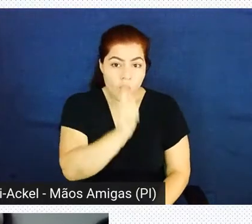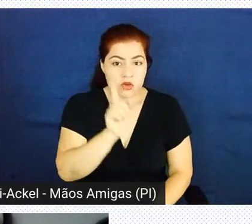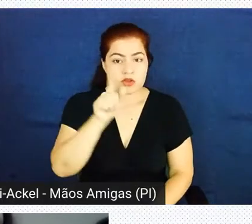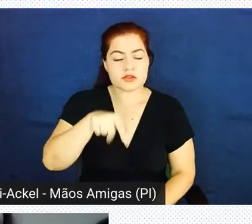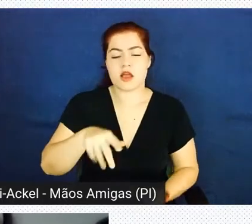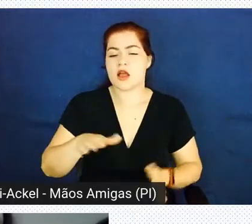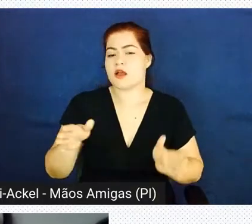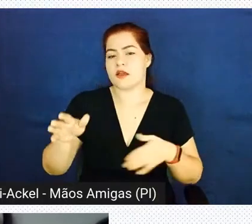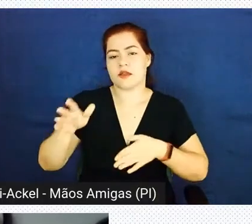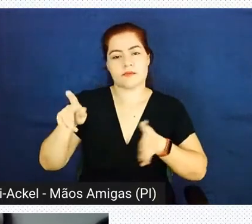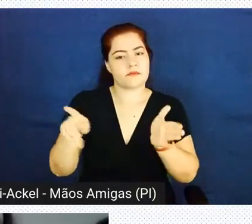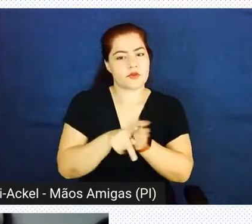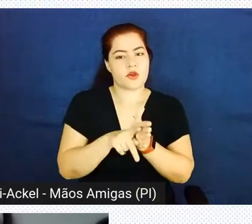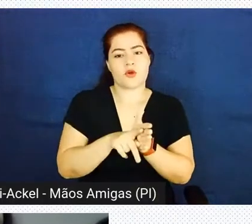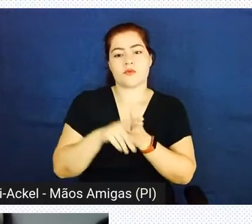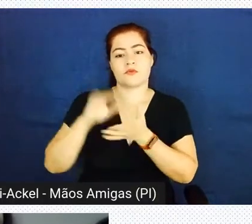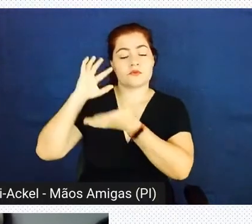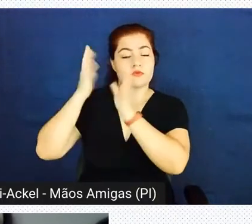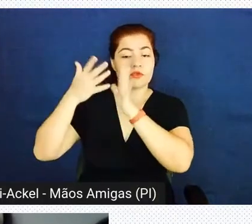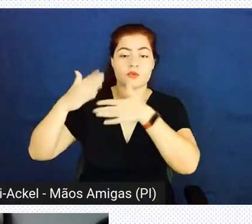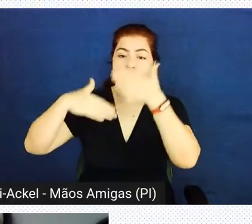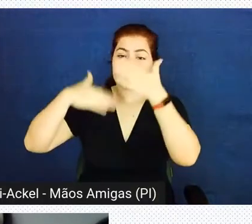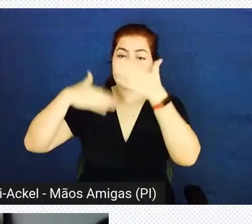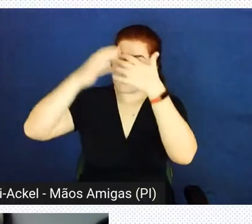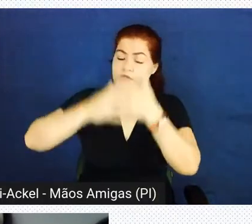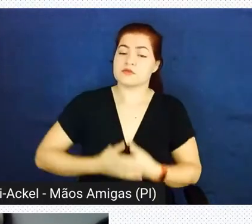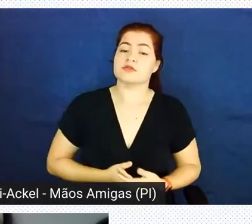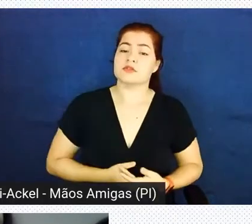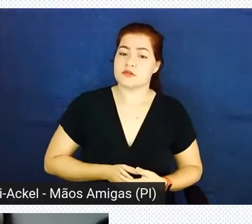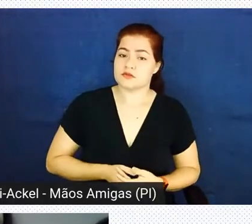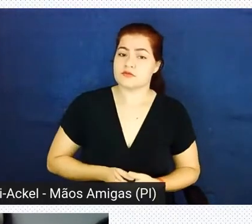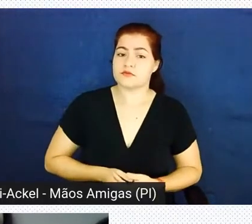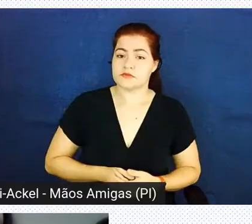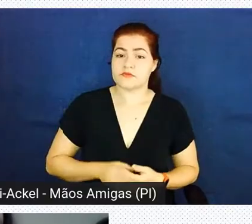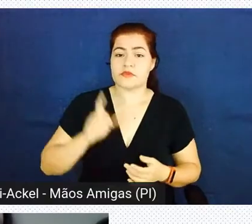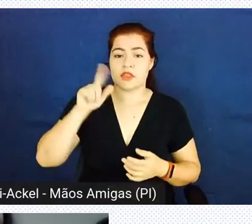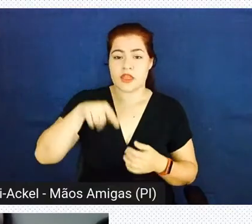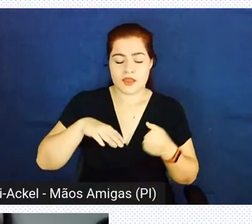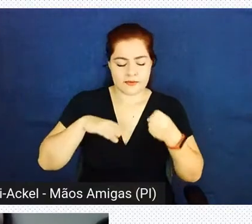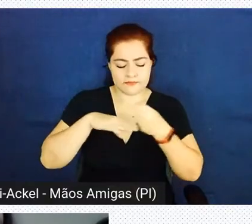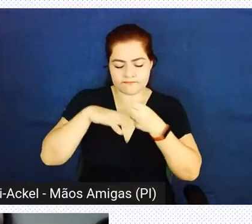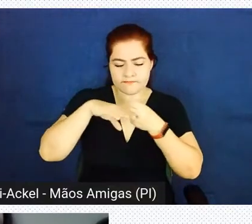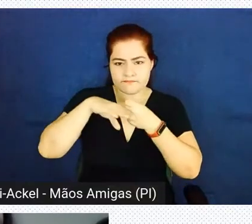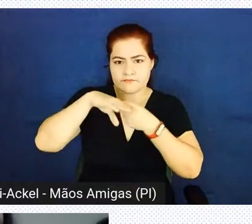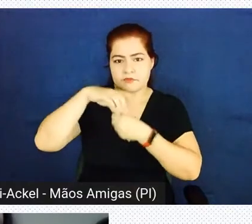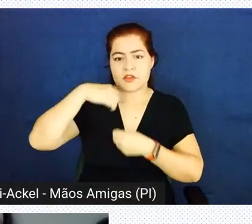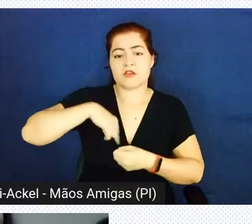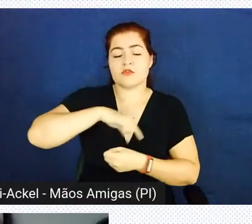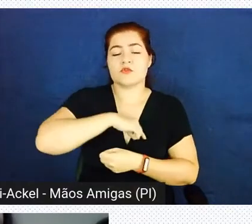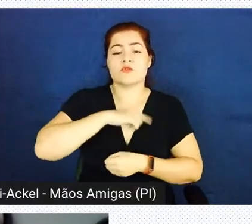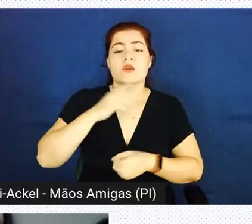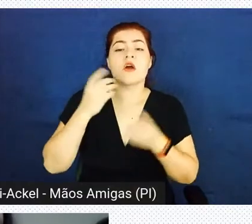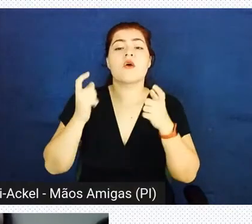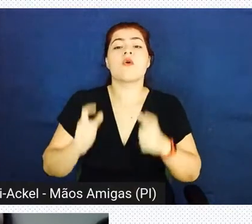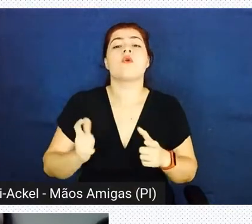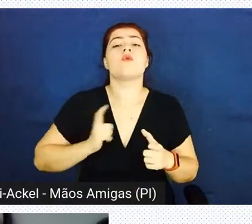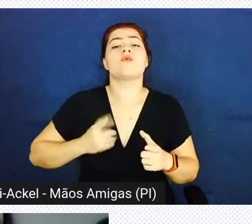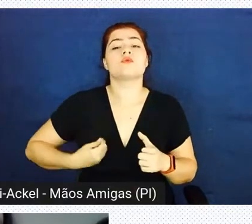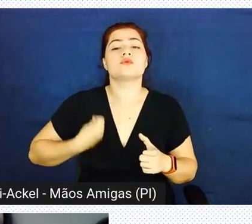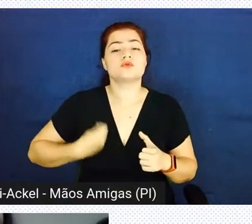da evolução, do estágio espiritual em que se encontram ainda longe das